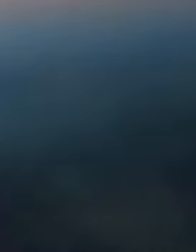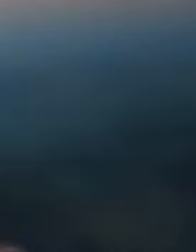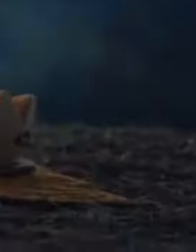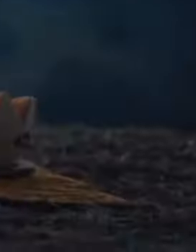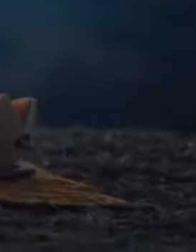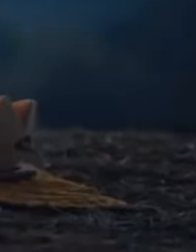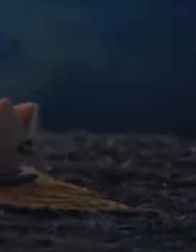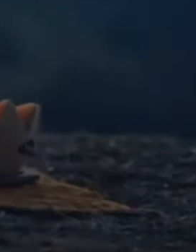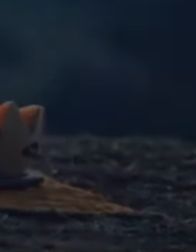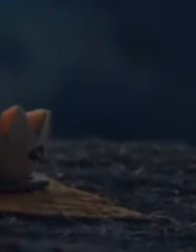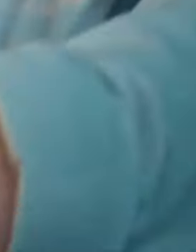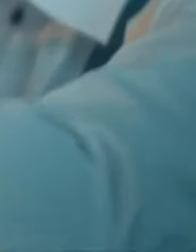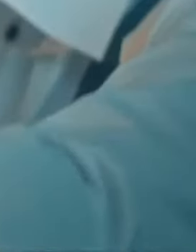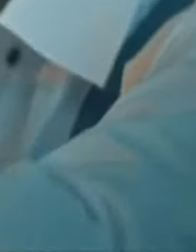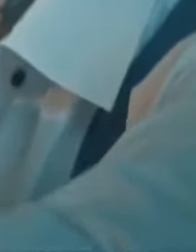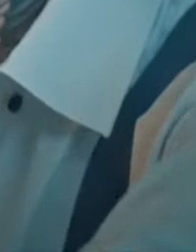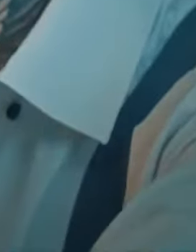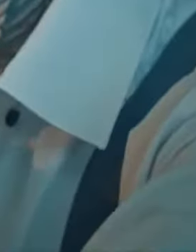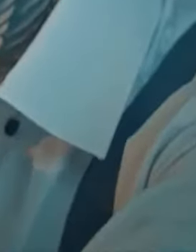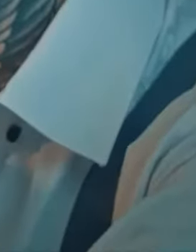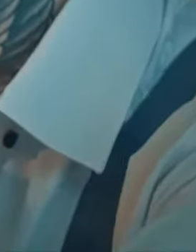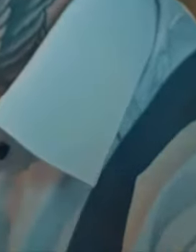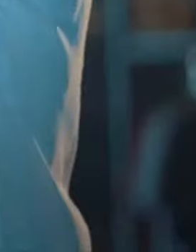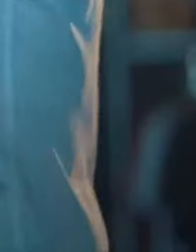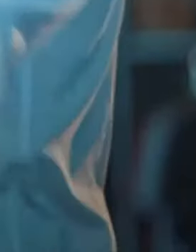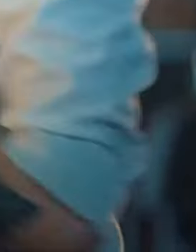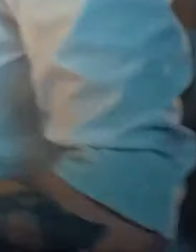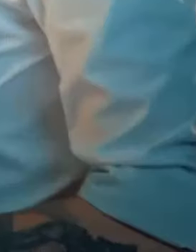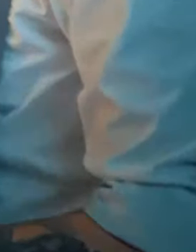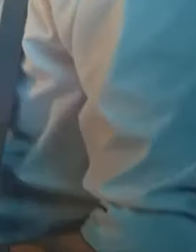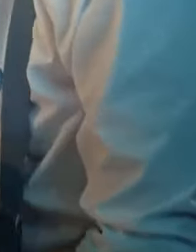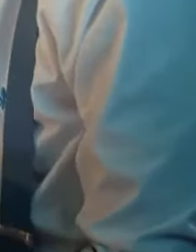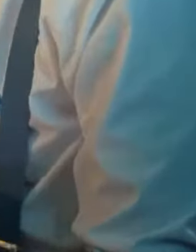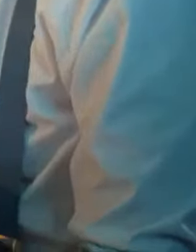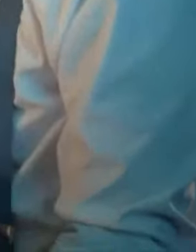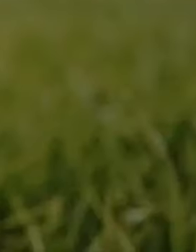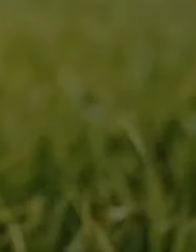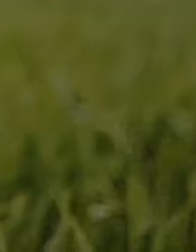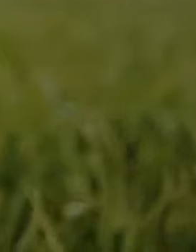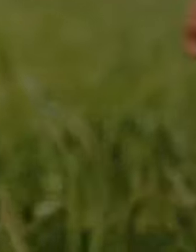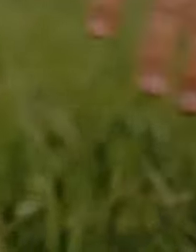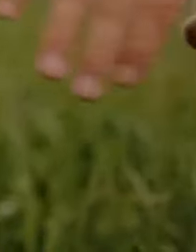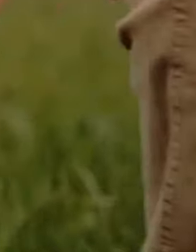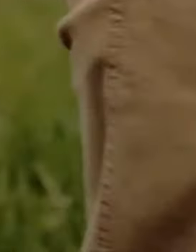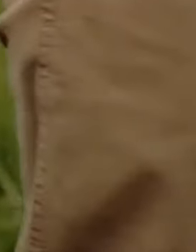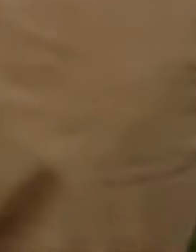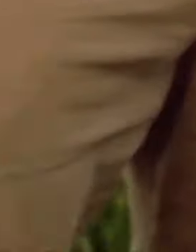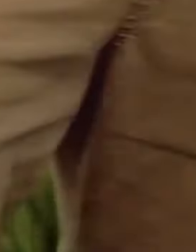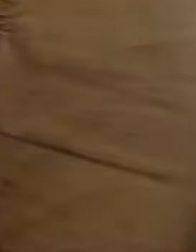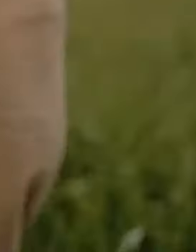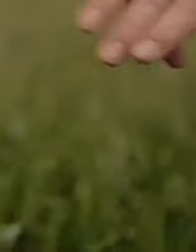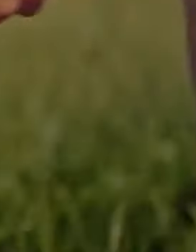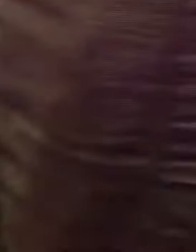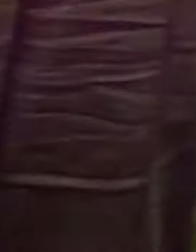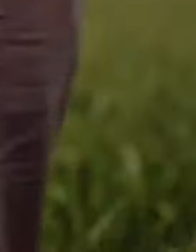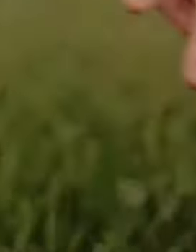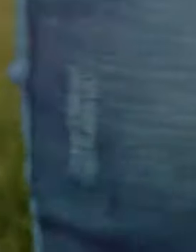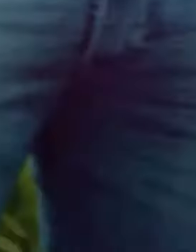ser eficiente. É sobre se relacionar e ser acessível. Somos